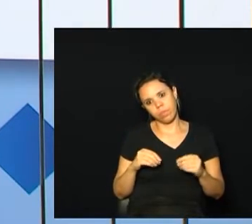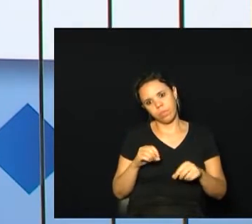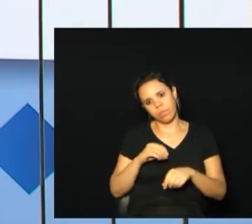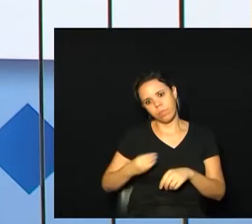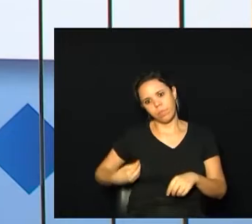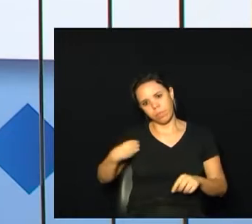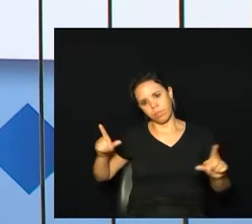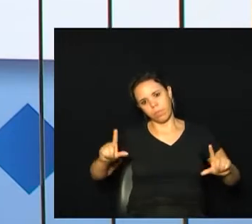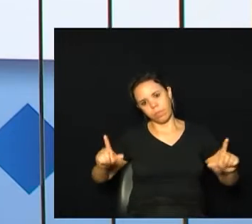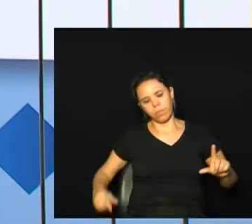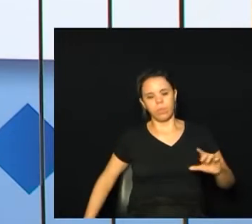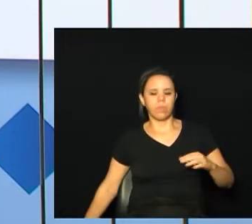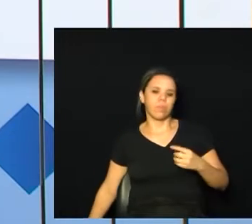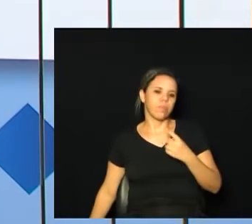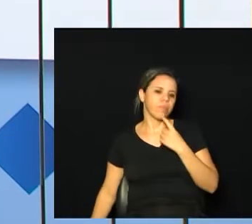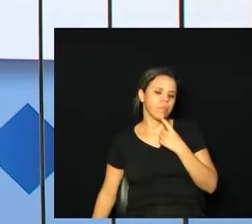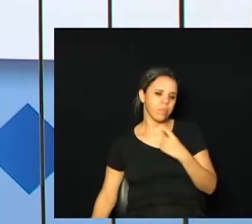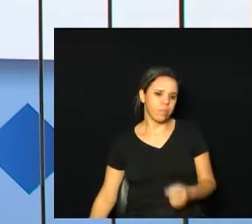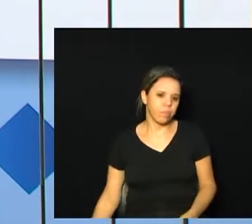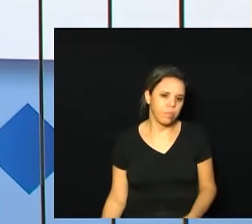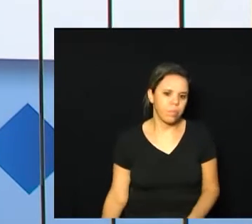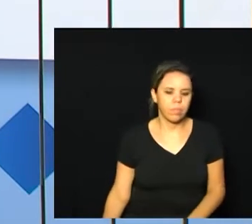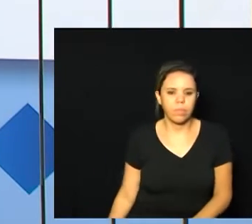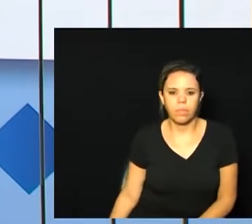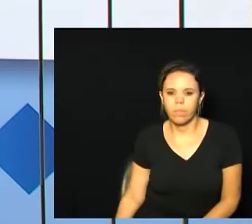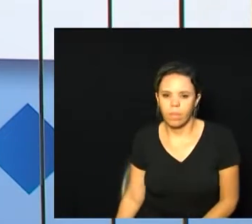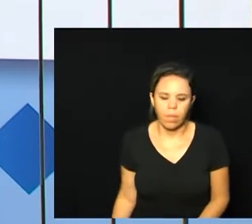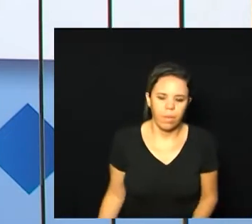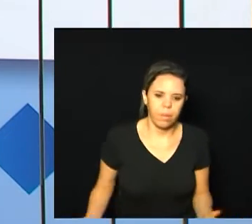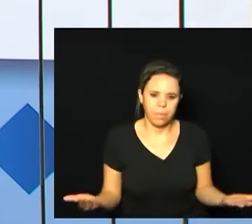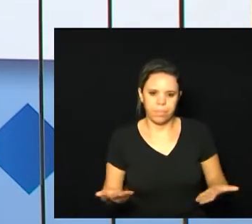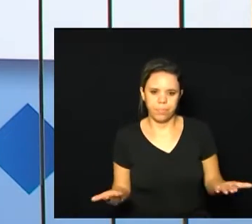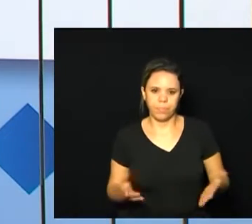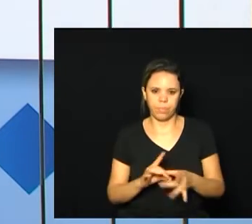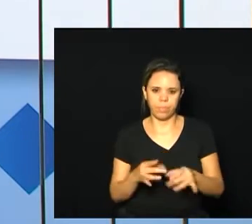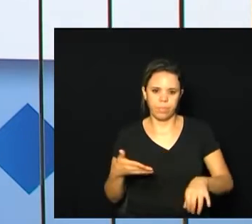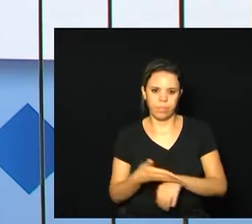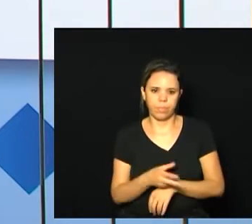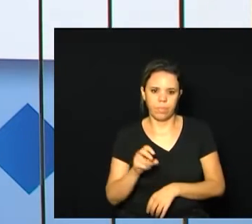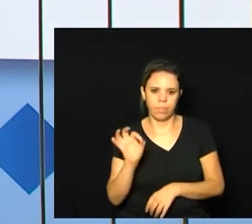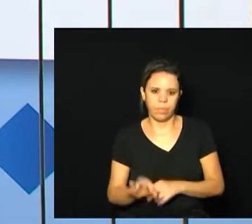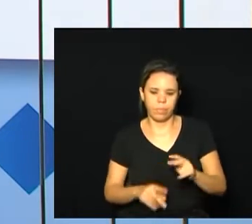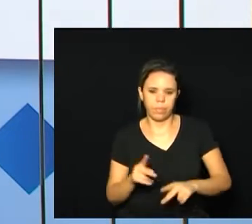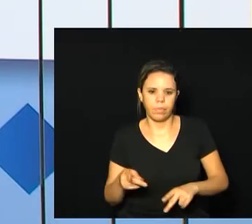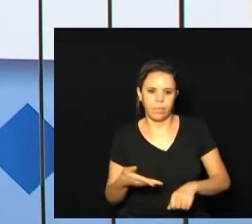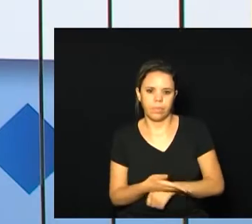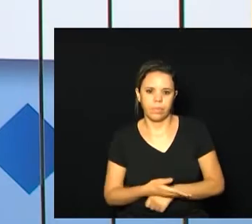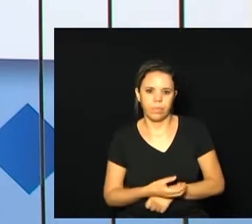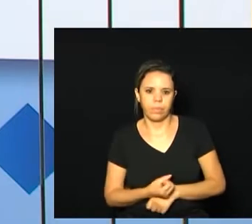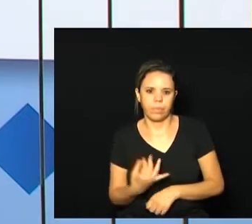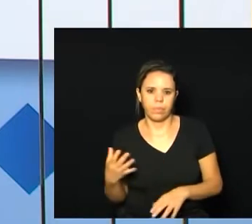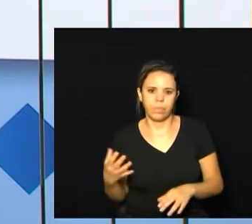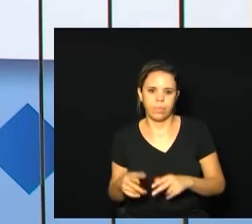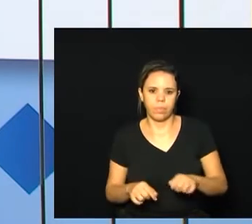transmissão ao vivo pela TV Câmara Campinas. A gente lembra que atualmente é permitida a entrada de 50% da capacidade total